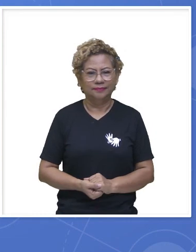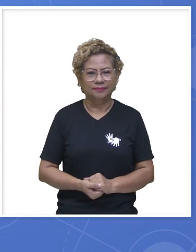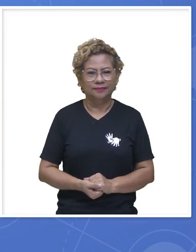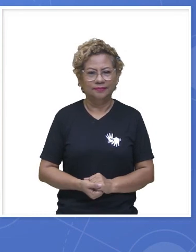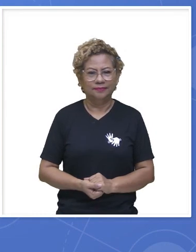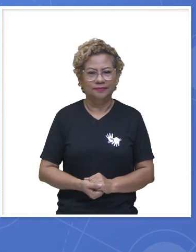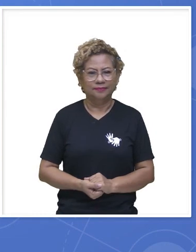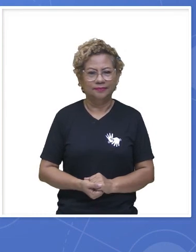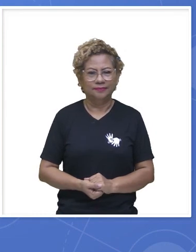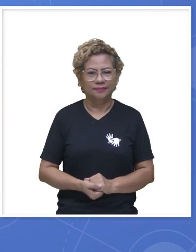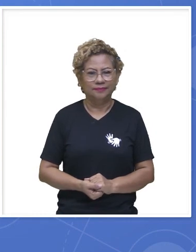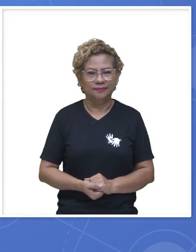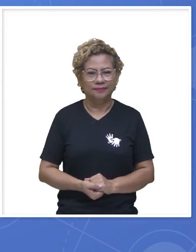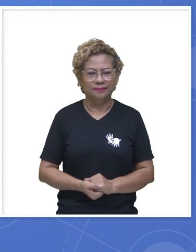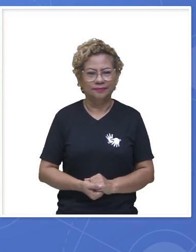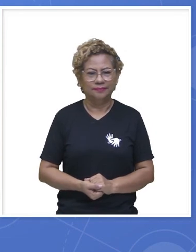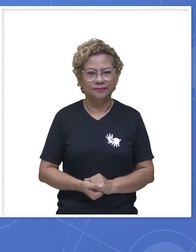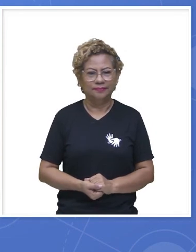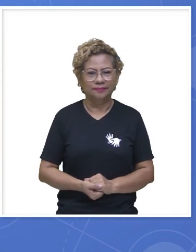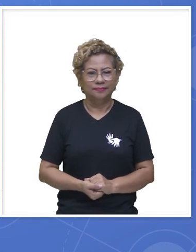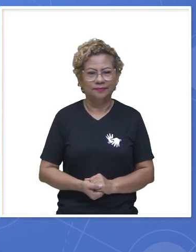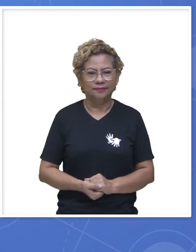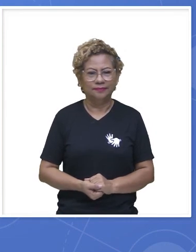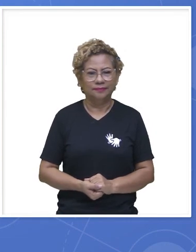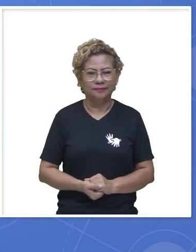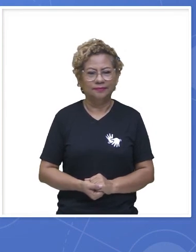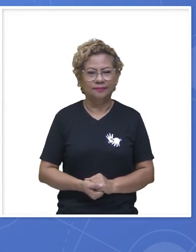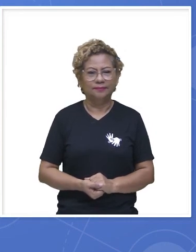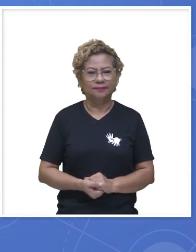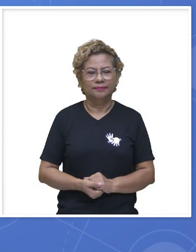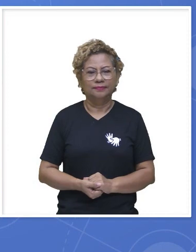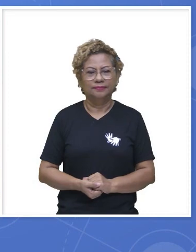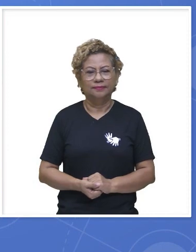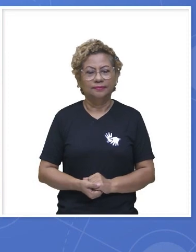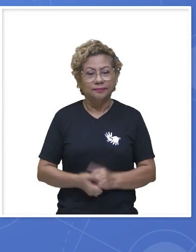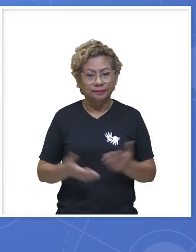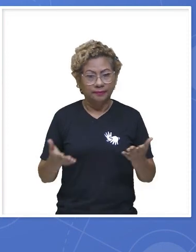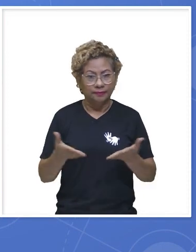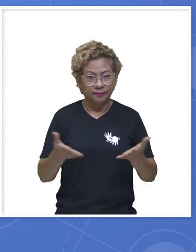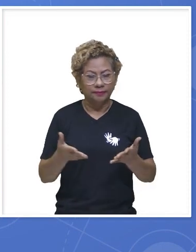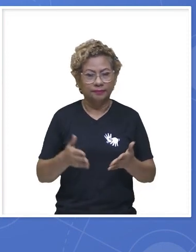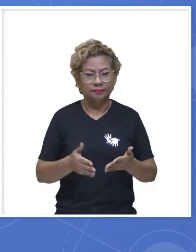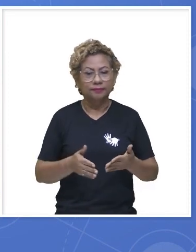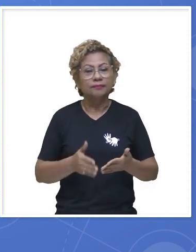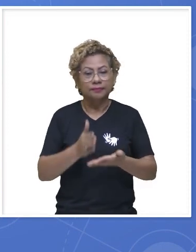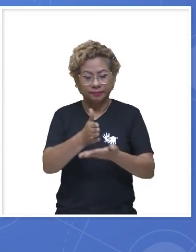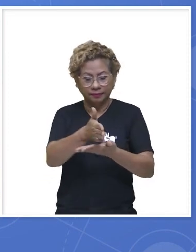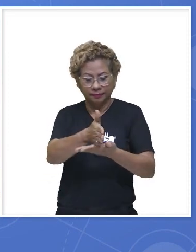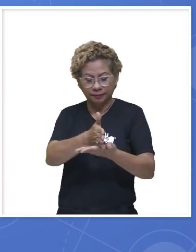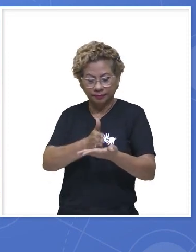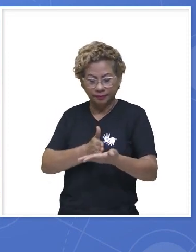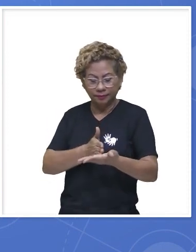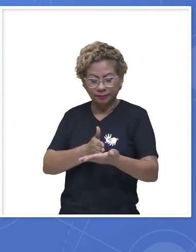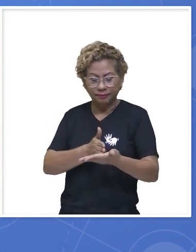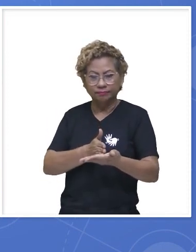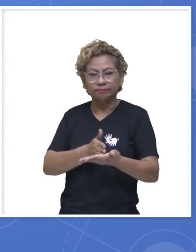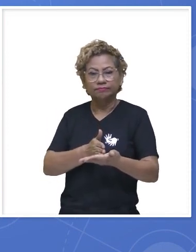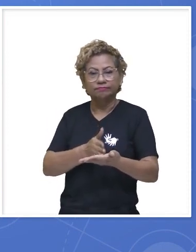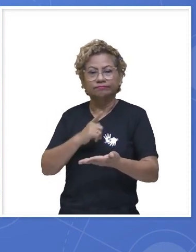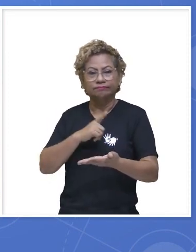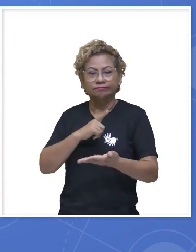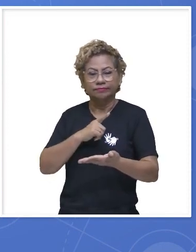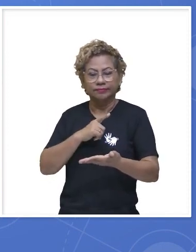Mas vejam, eu tenho 2, 4, 6, 7. São 7? Ah, não, são 7